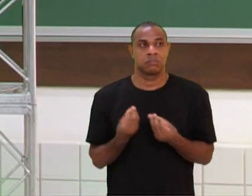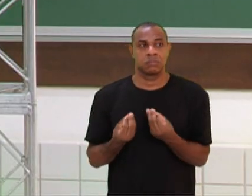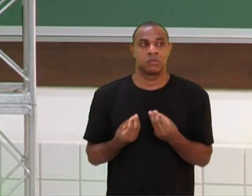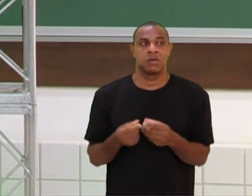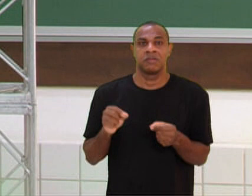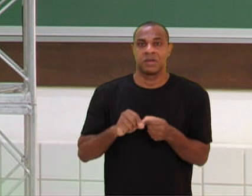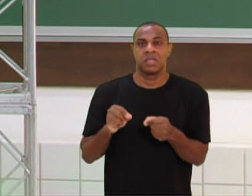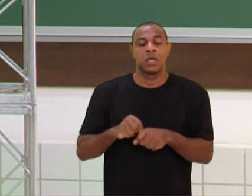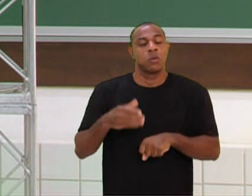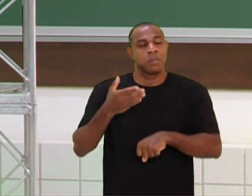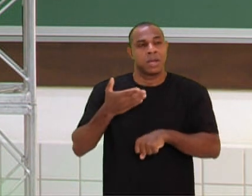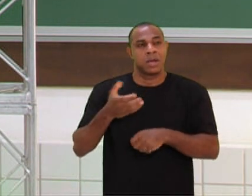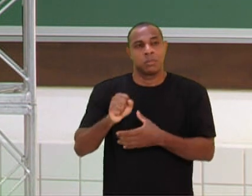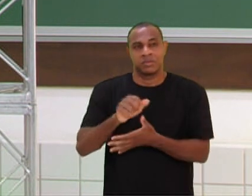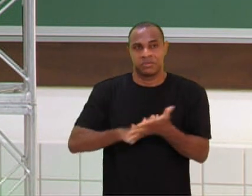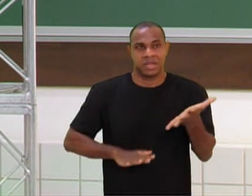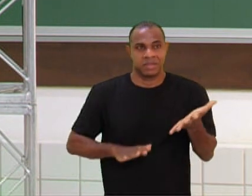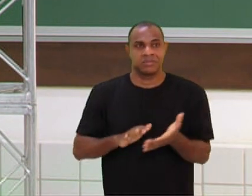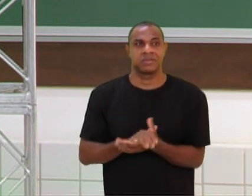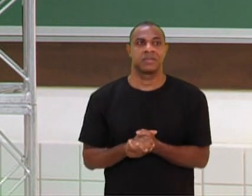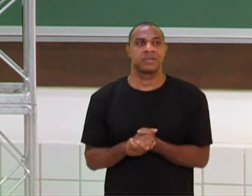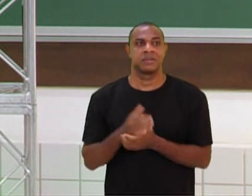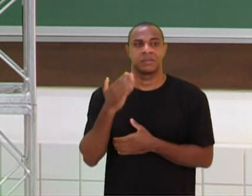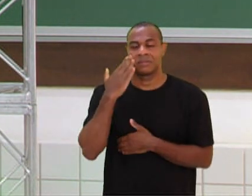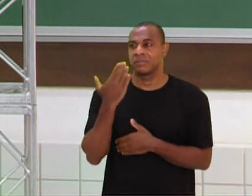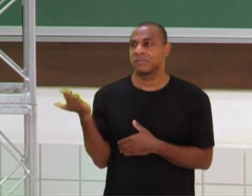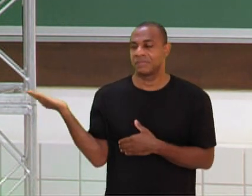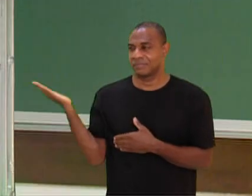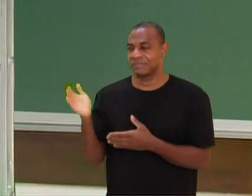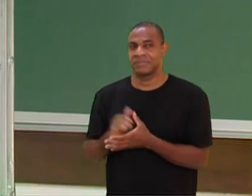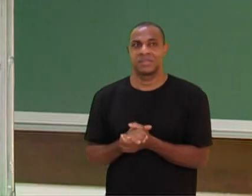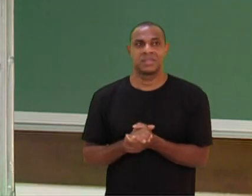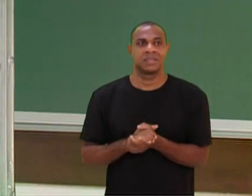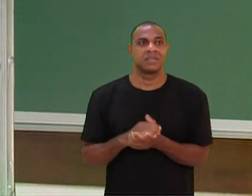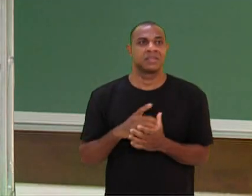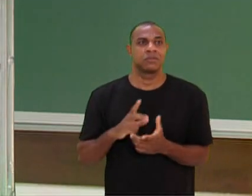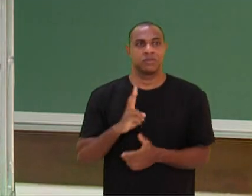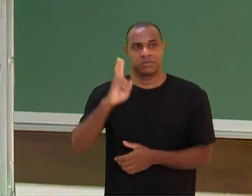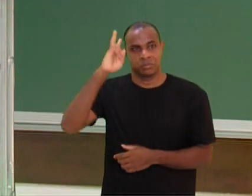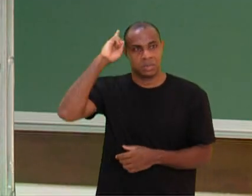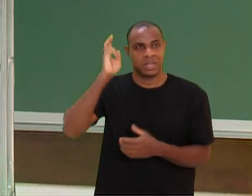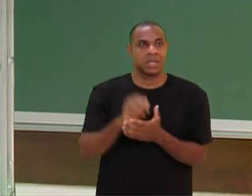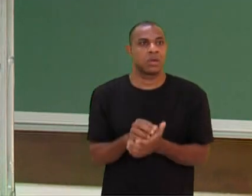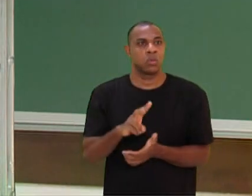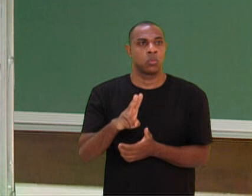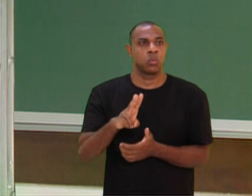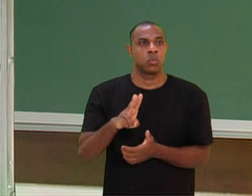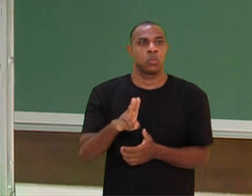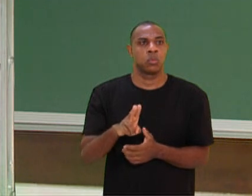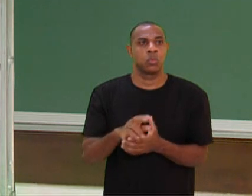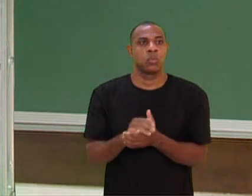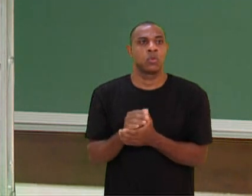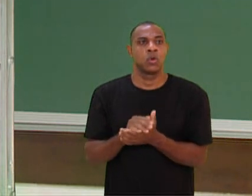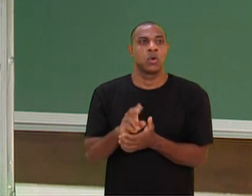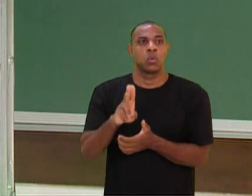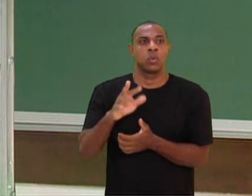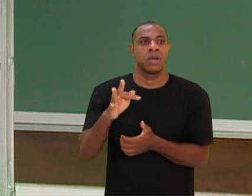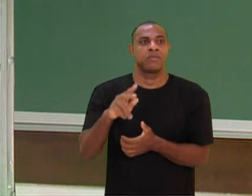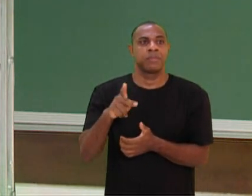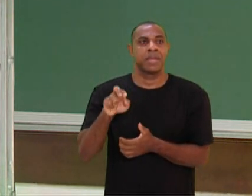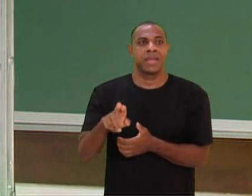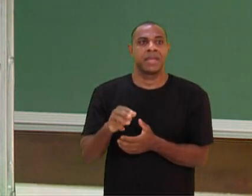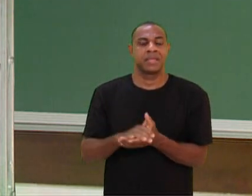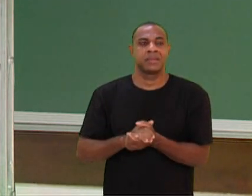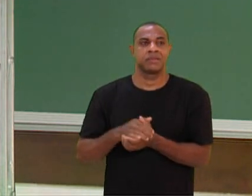um exercício que caiu no FPR em 2020, nesse último vestibular. Fala o seguinte: uma força de